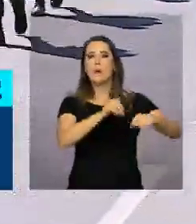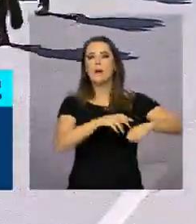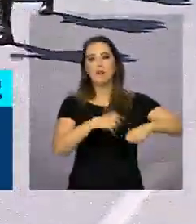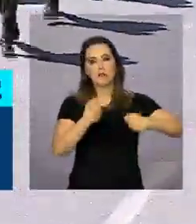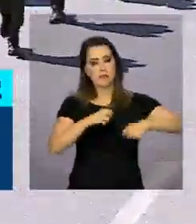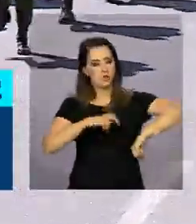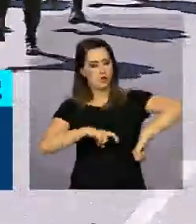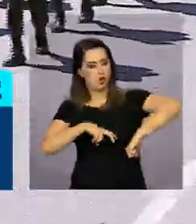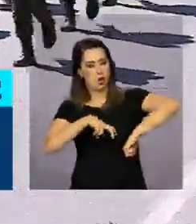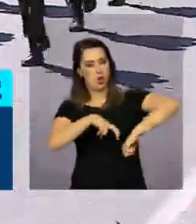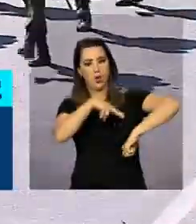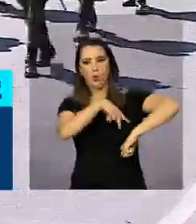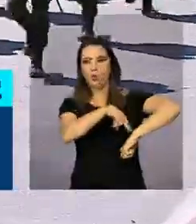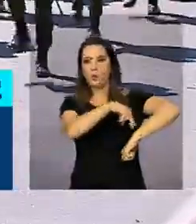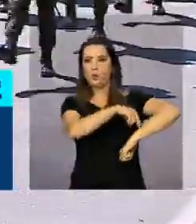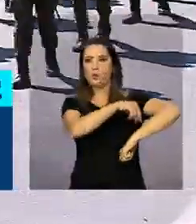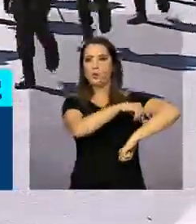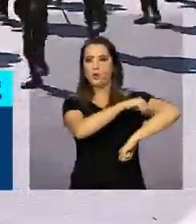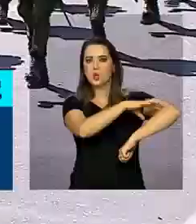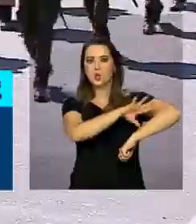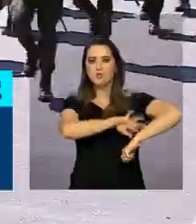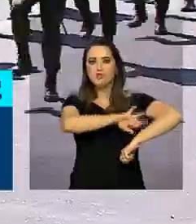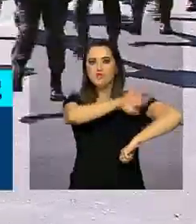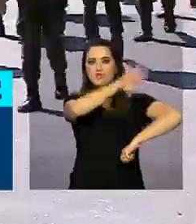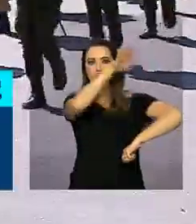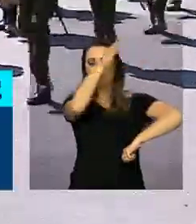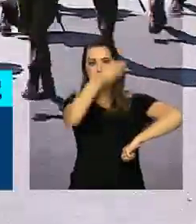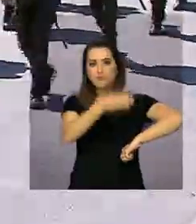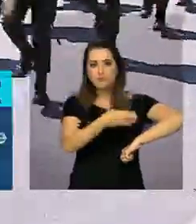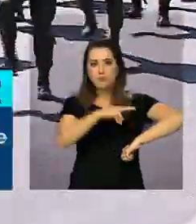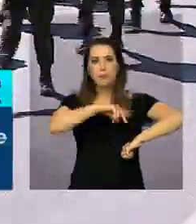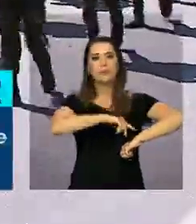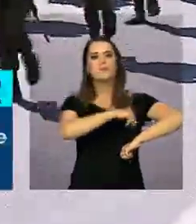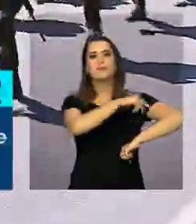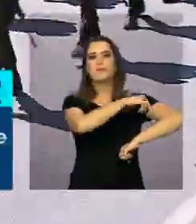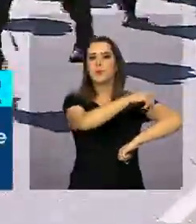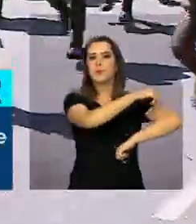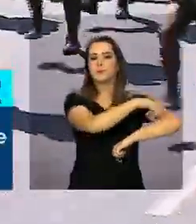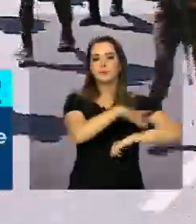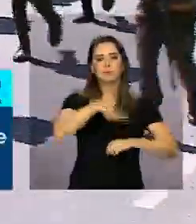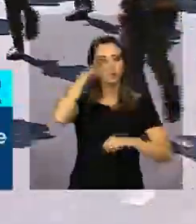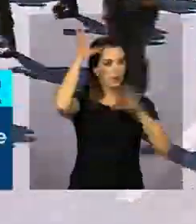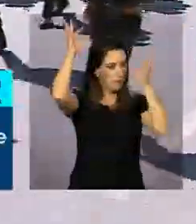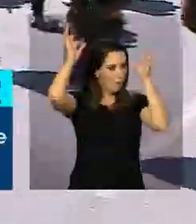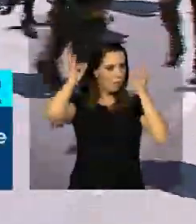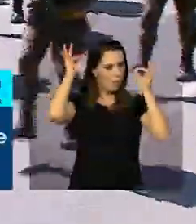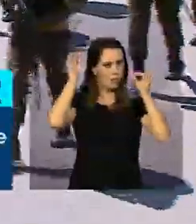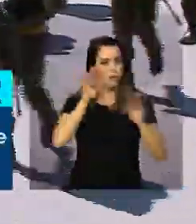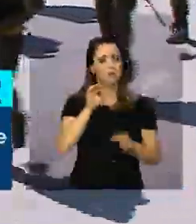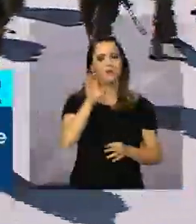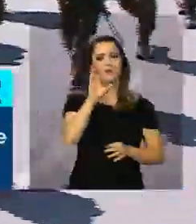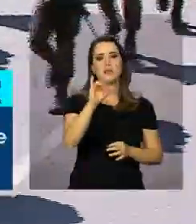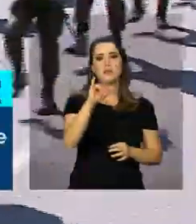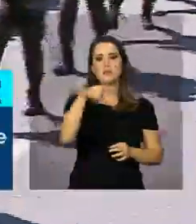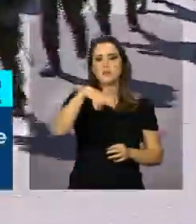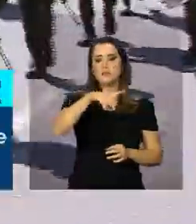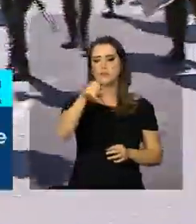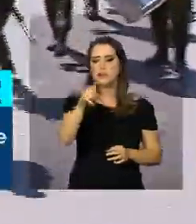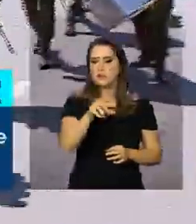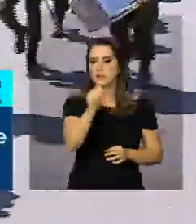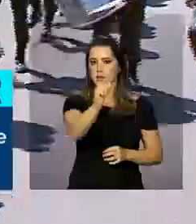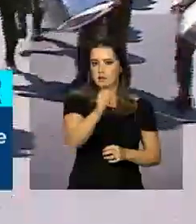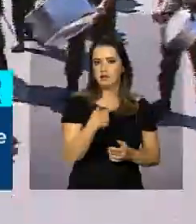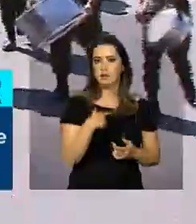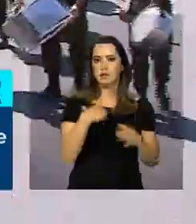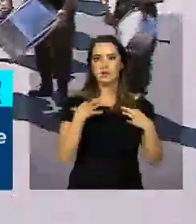esses camuflados com o papoi na cinza. O pessoal do uniforme de Caatinga, que é no